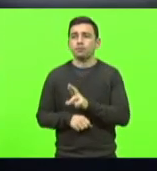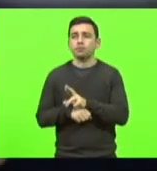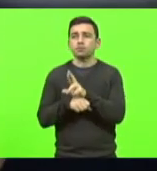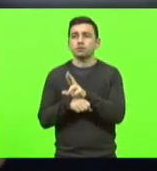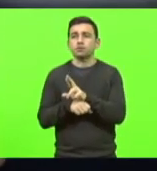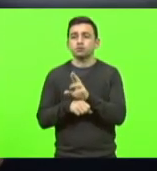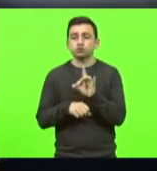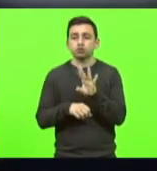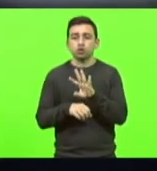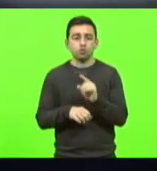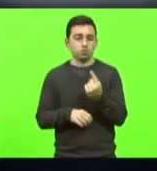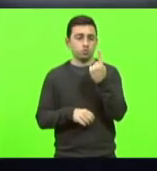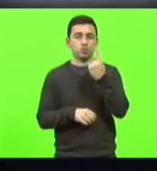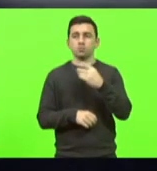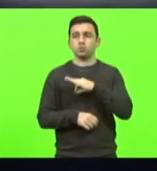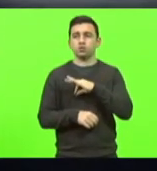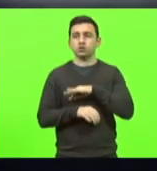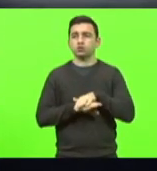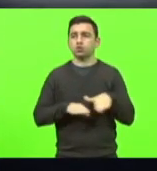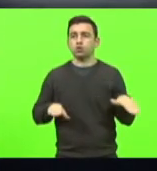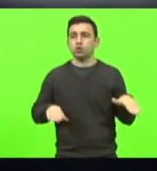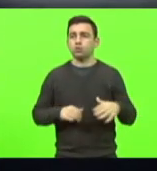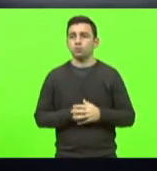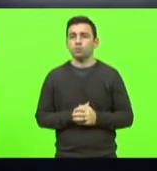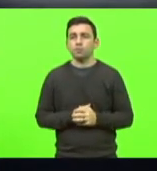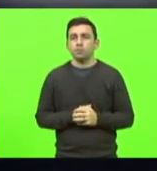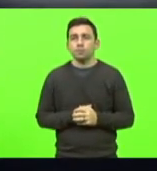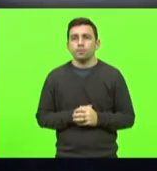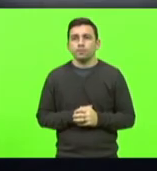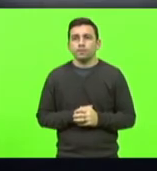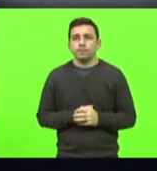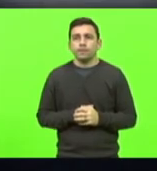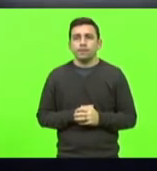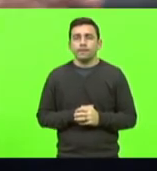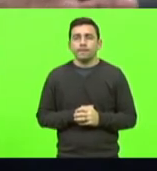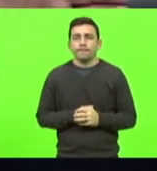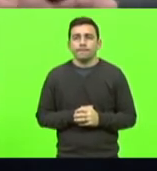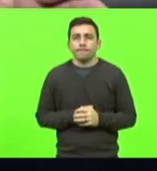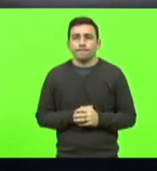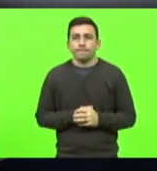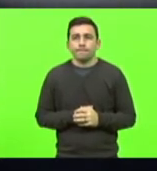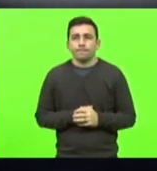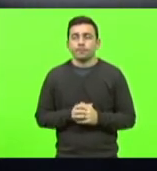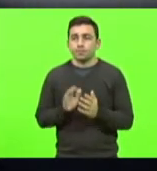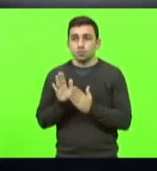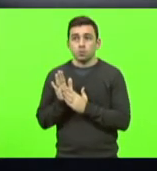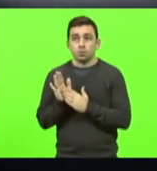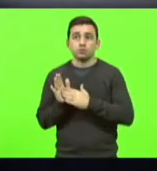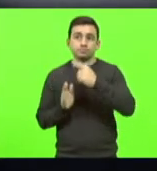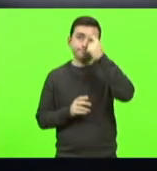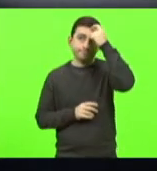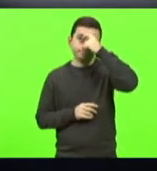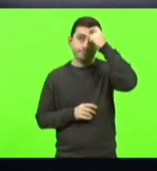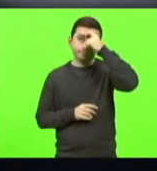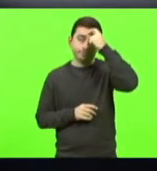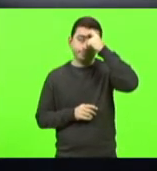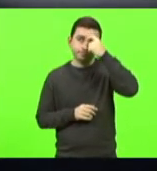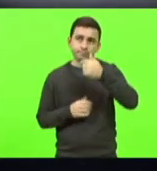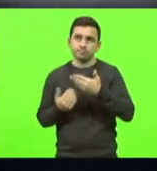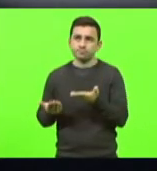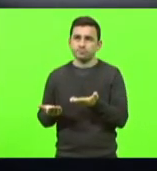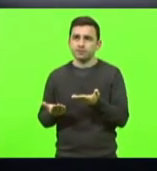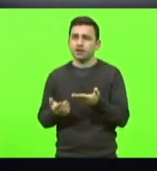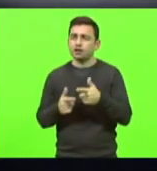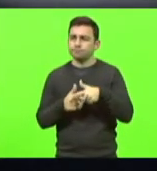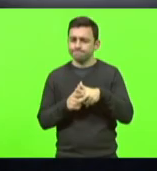unicamente de uma polícia e a proposta Deputado Maurício ela